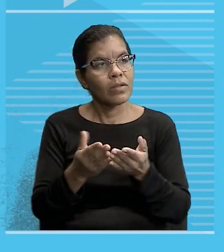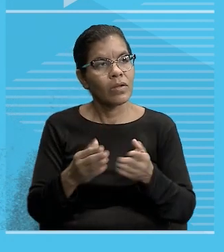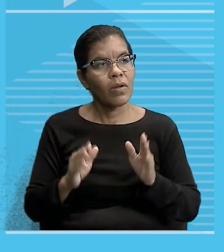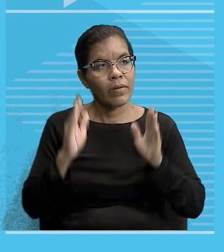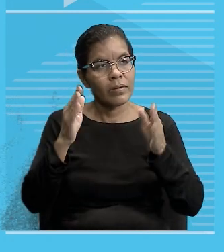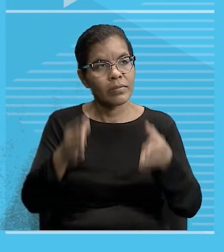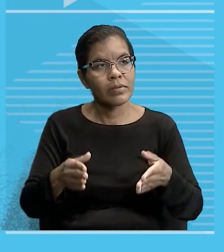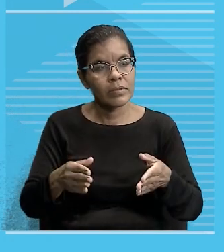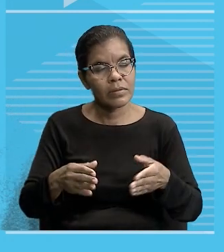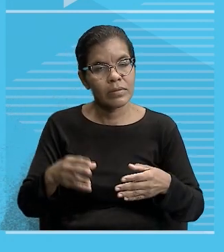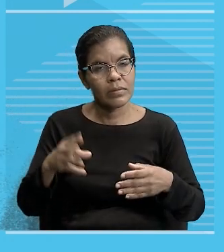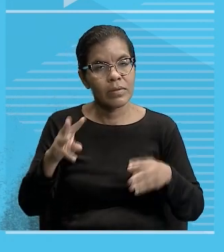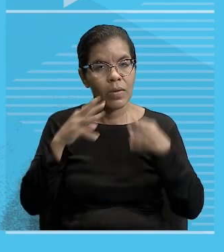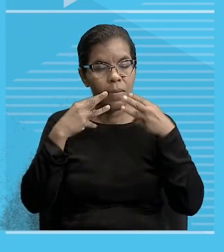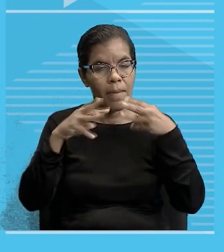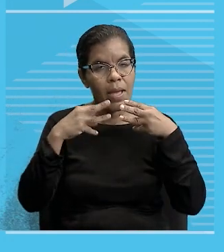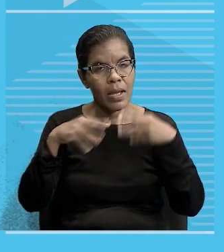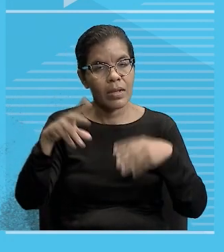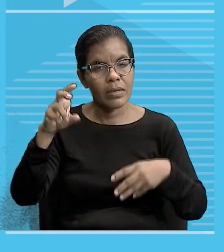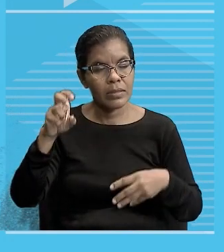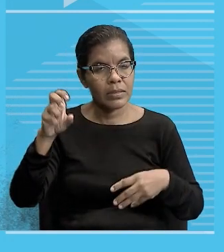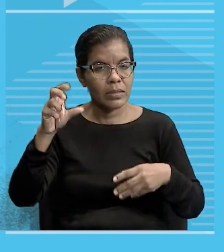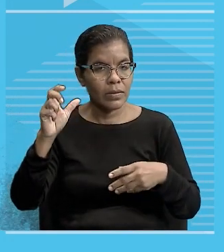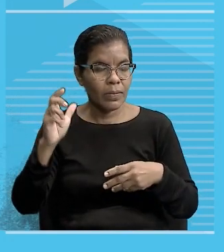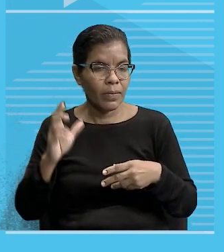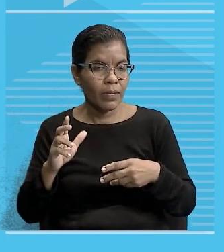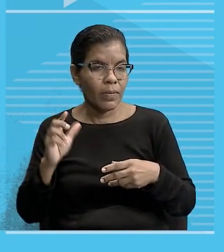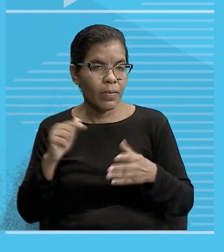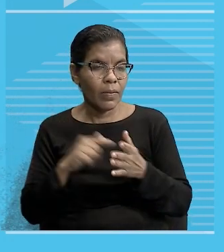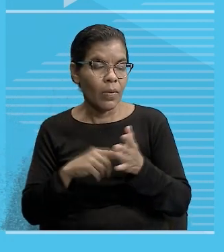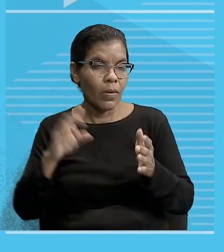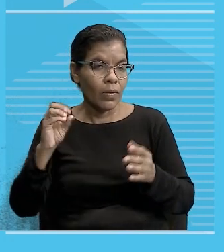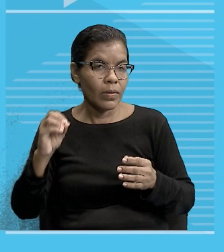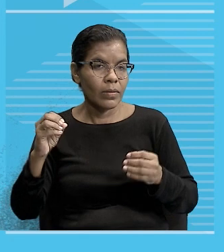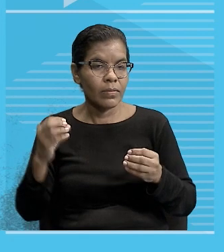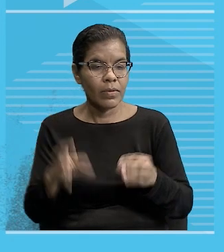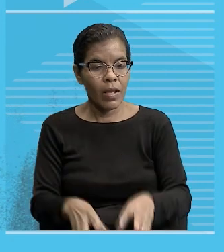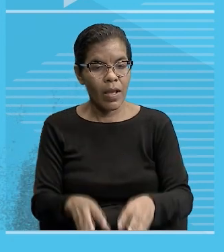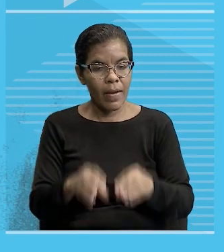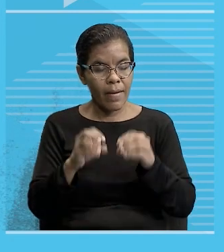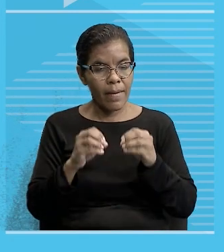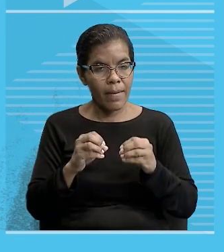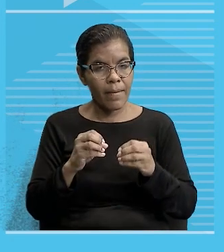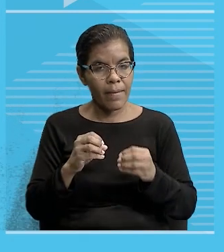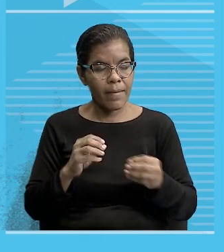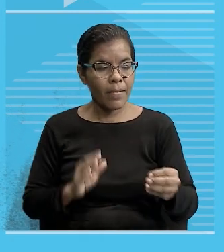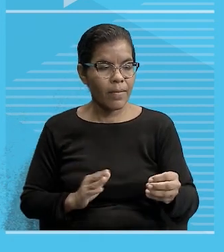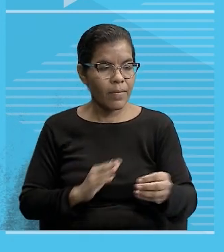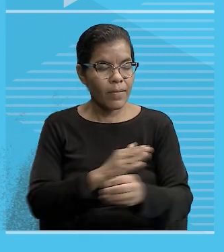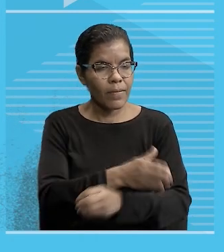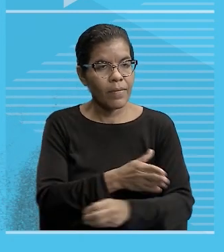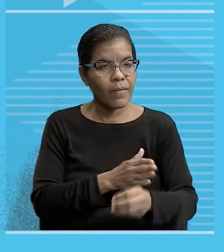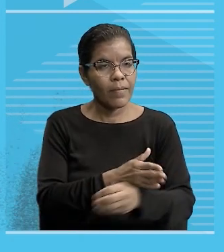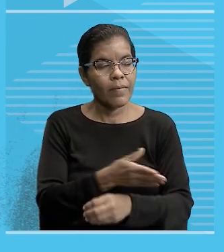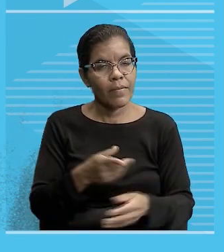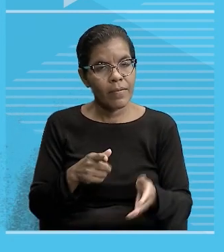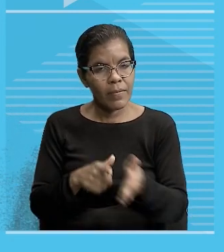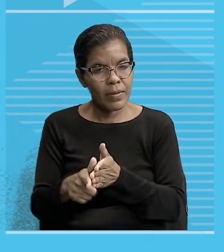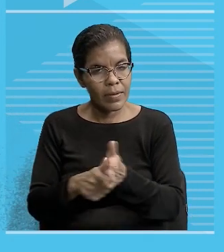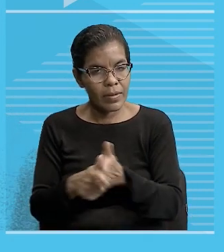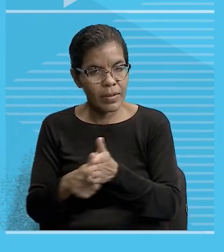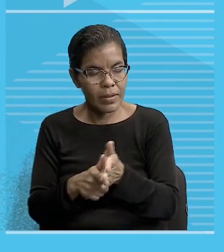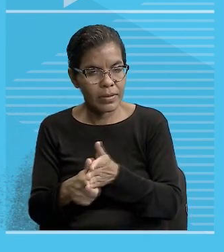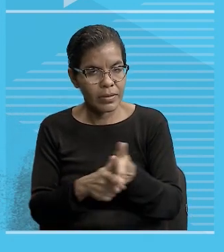objetivos do marketing 5.0 é atrair entradas por meio de análise de